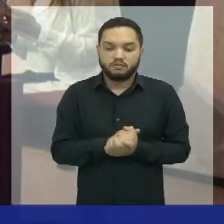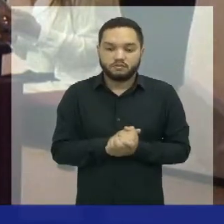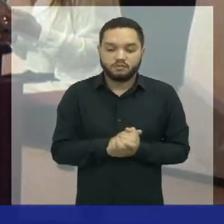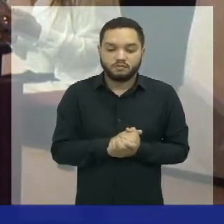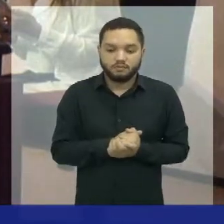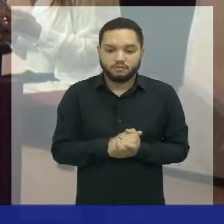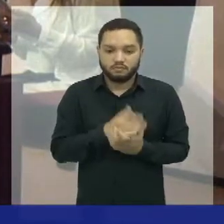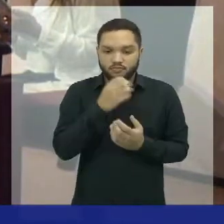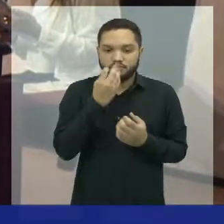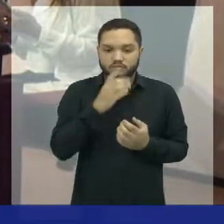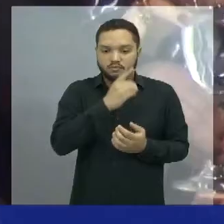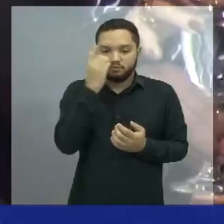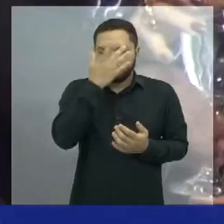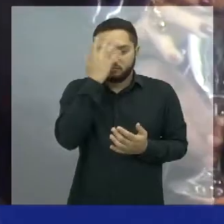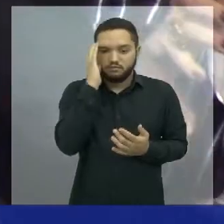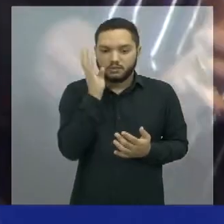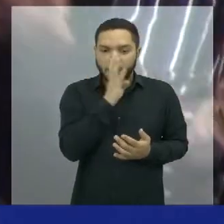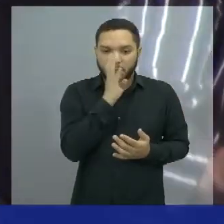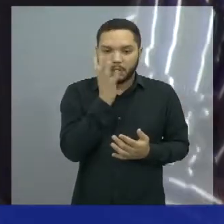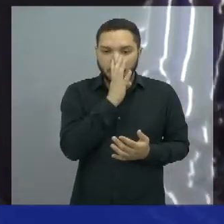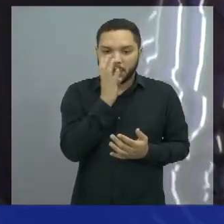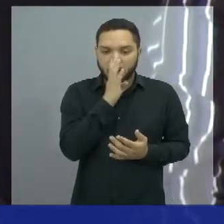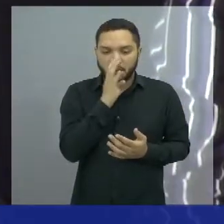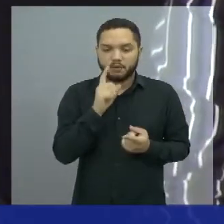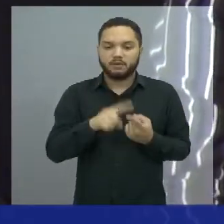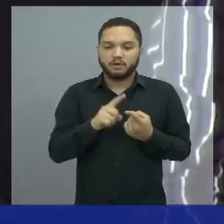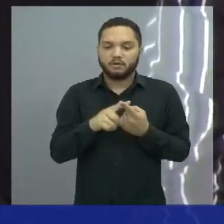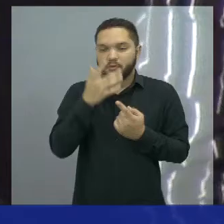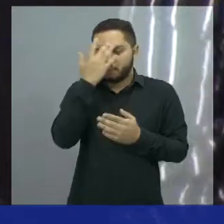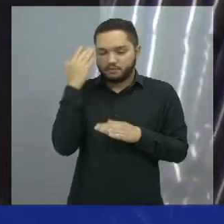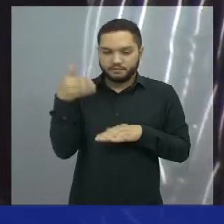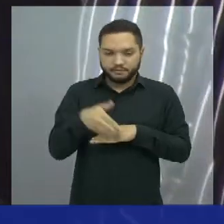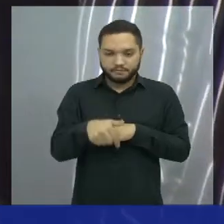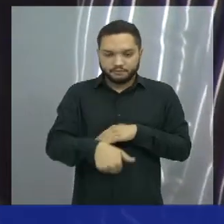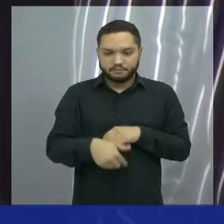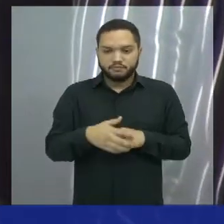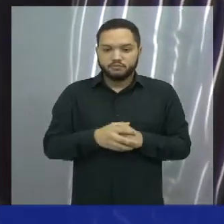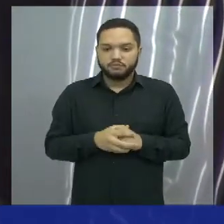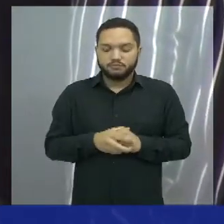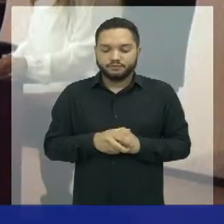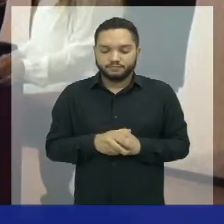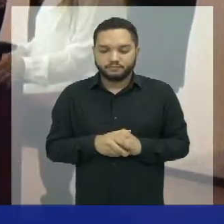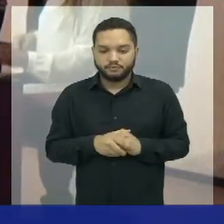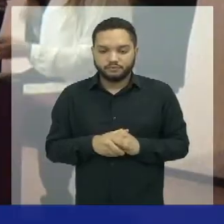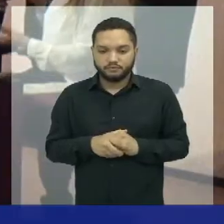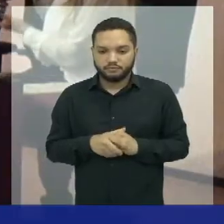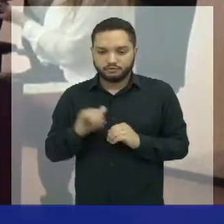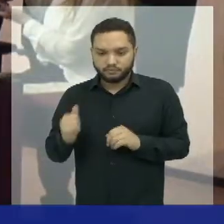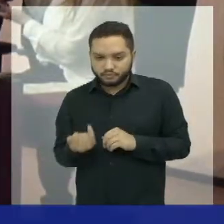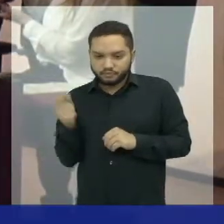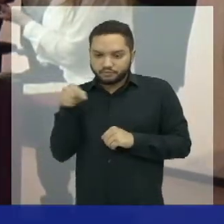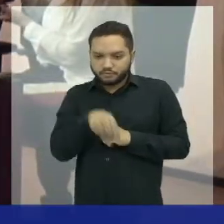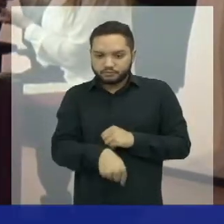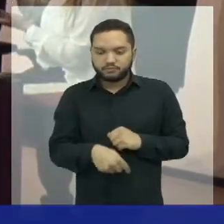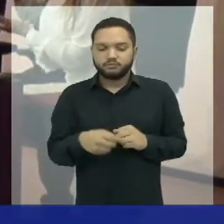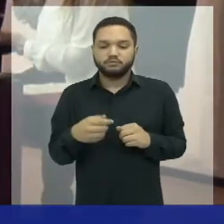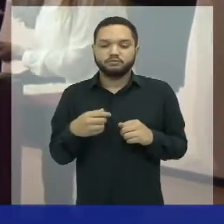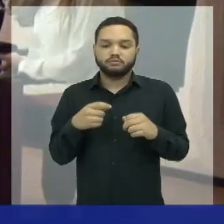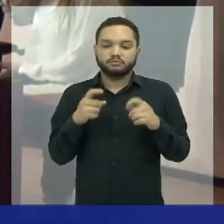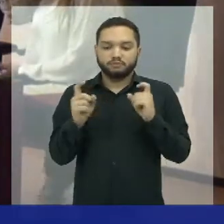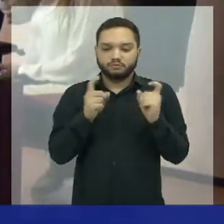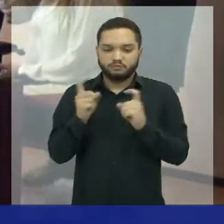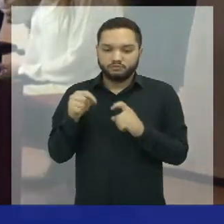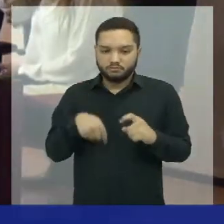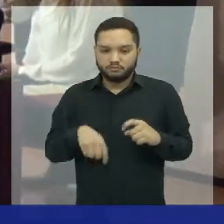dia a todos que nos assistem, que aqui compareceram, tiraram um pouco do seu tempo para trazer as discussões muito importantes para a